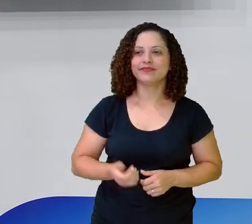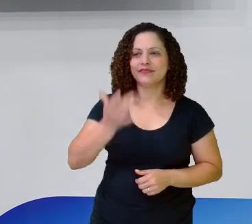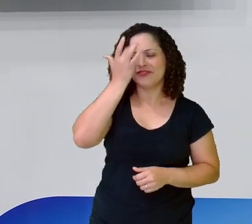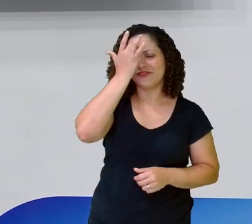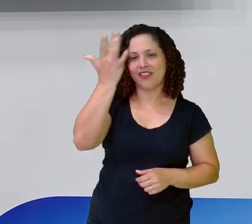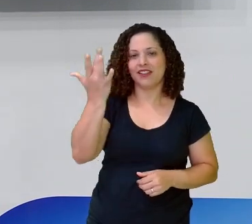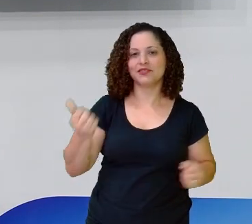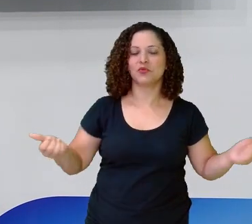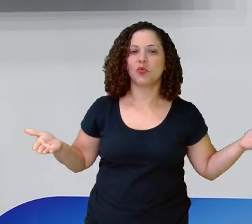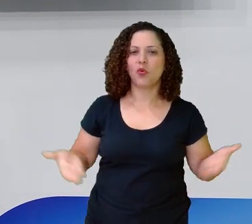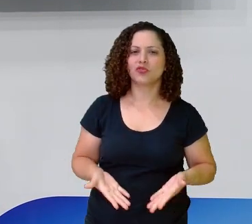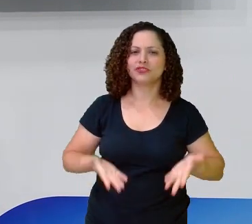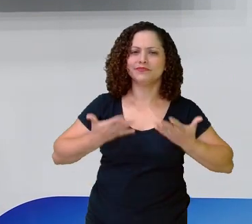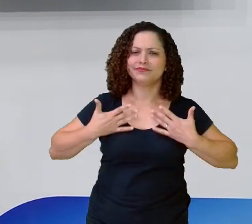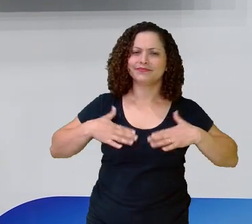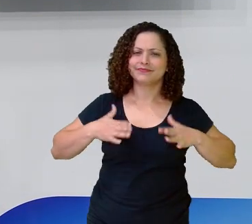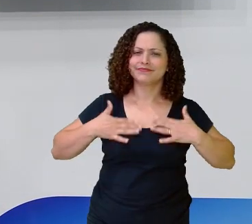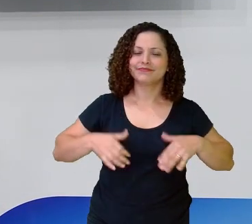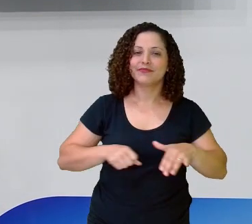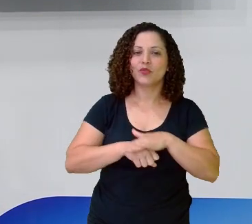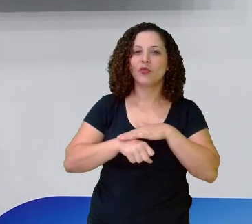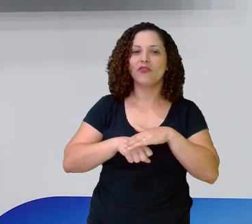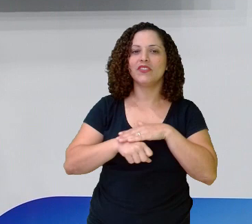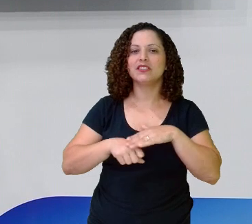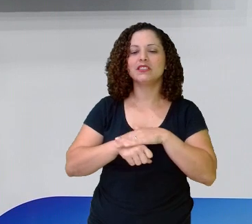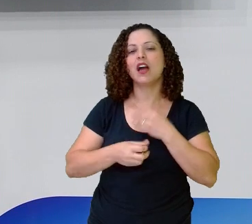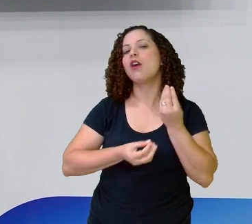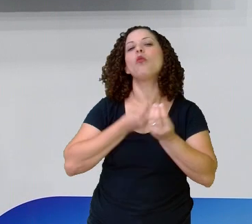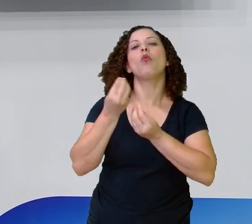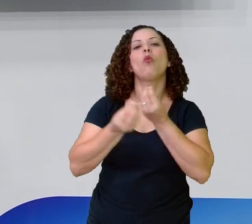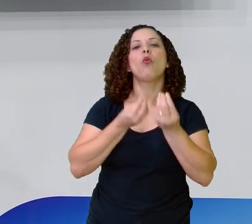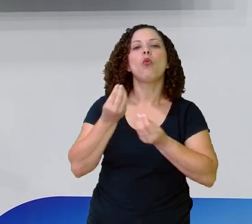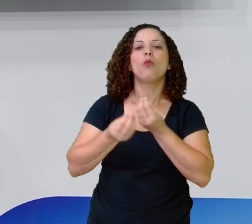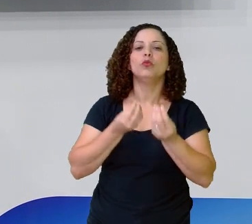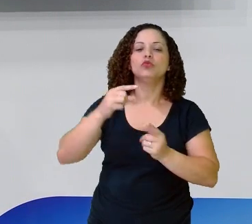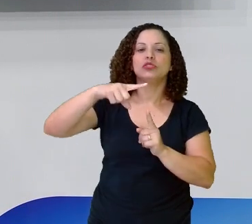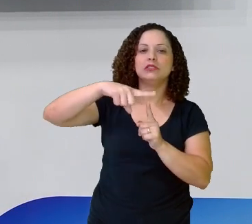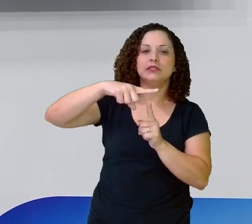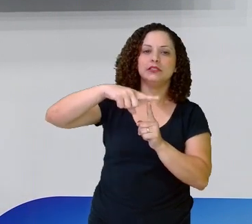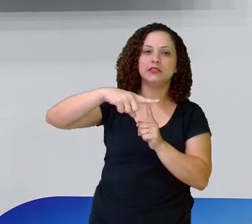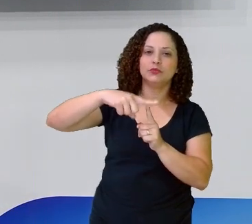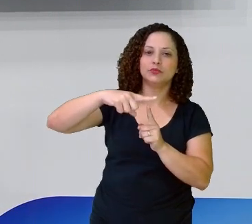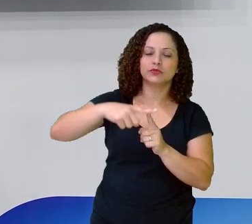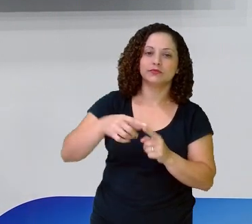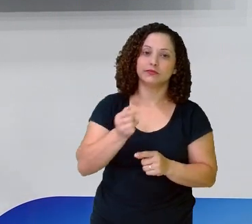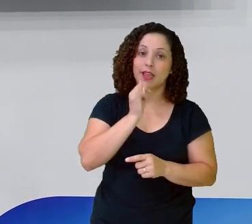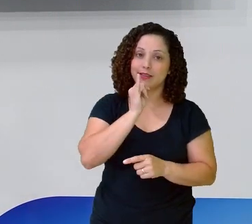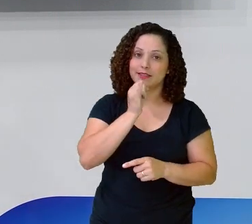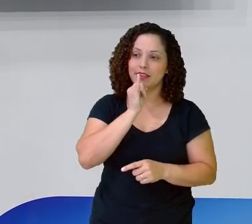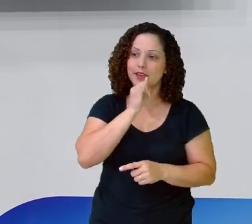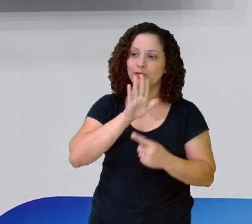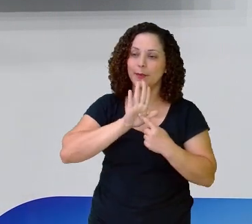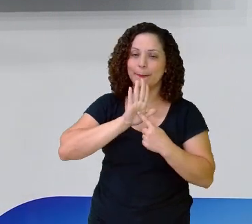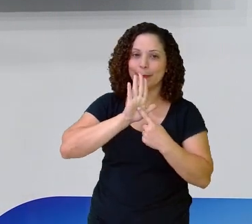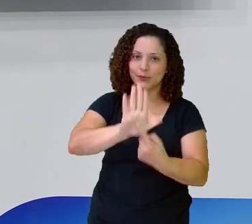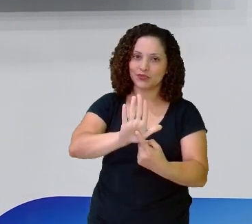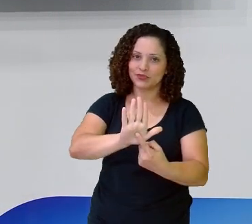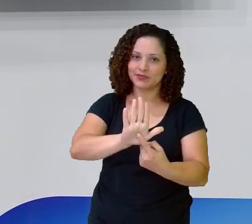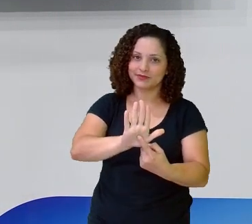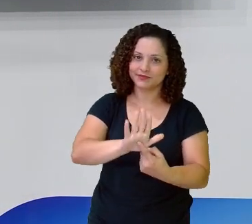de hoje muito tranquila, a gente vai conversar um pouco sobre as formas, né? Eu trouxe alguns exemplos, né, de